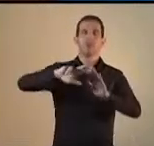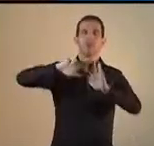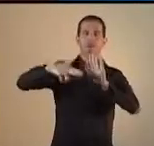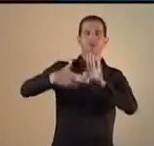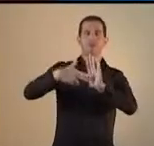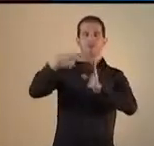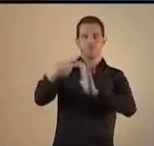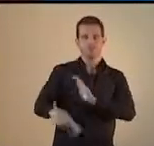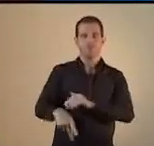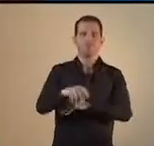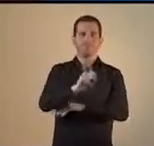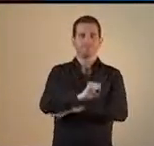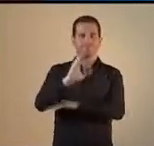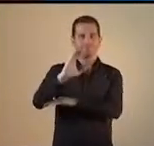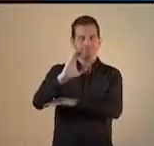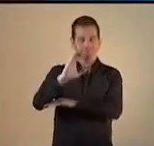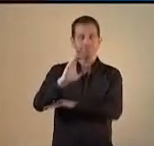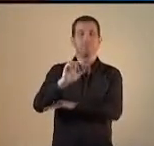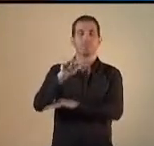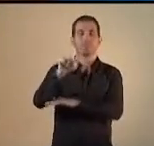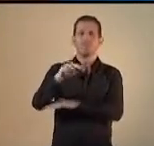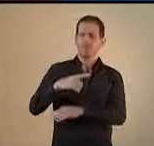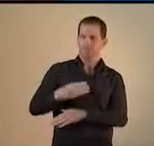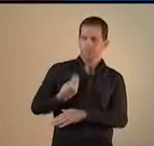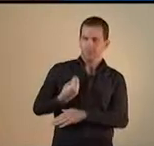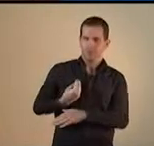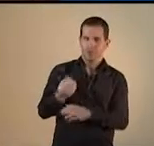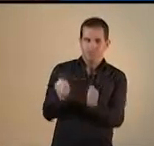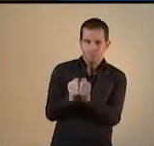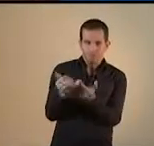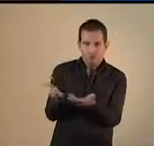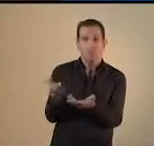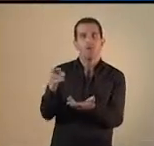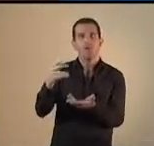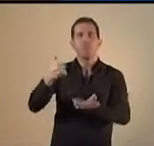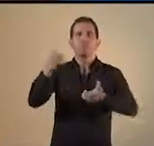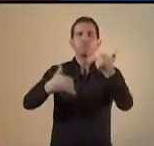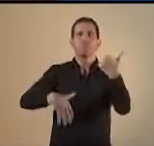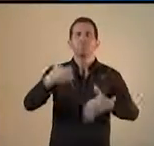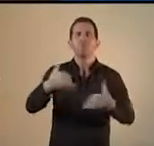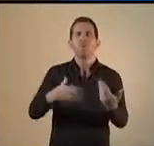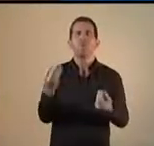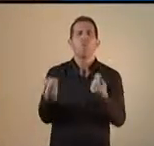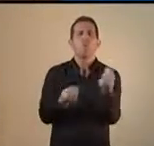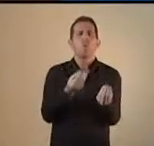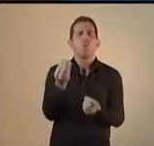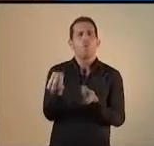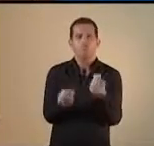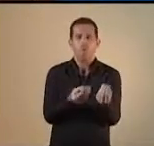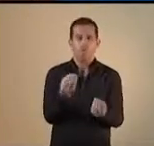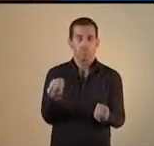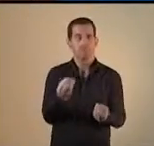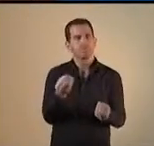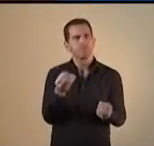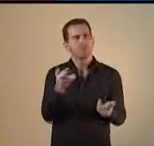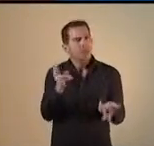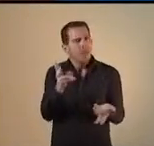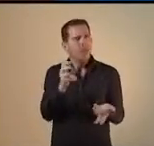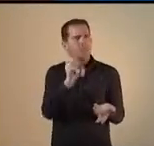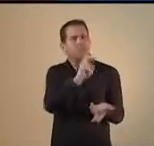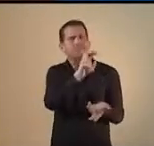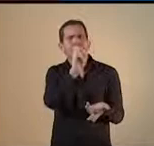da Língua de Sinais. Ele está conosco aqui e vai nos contar um pouquinho a respeito disso. É comum você assistir programas de